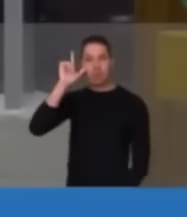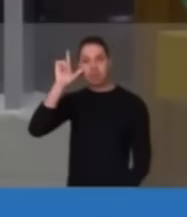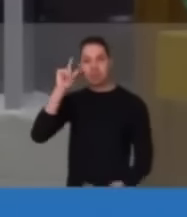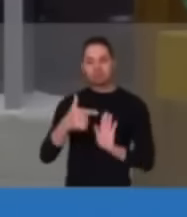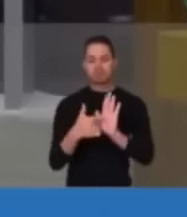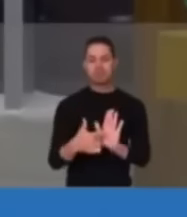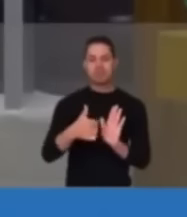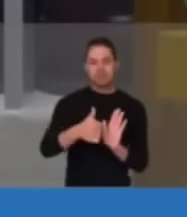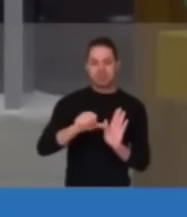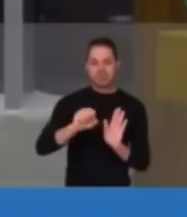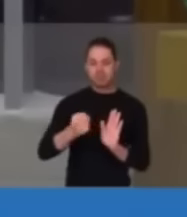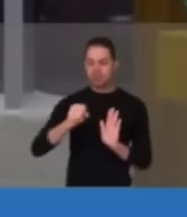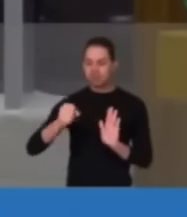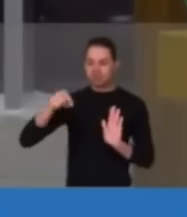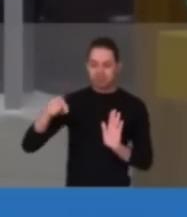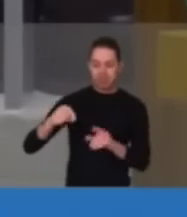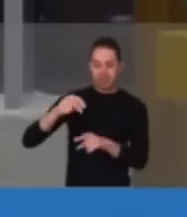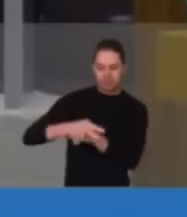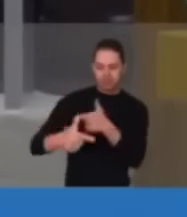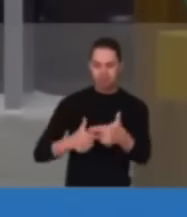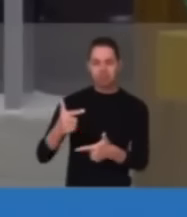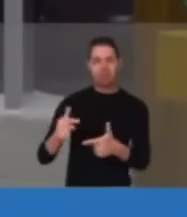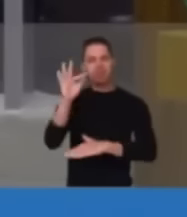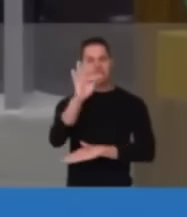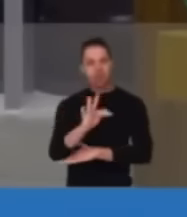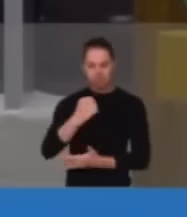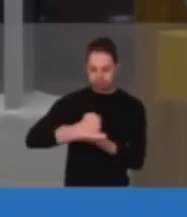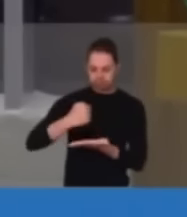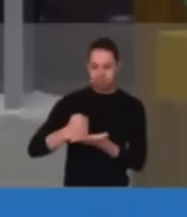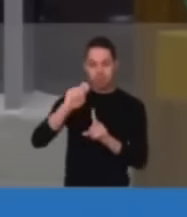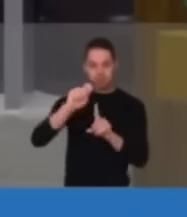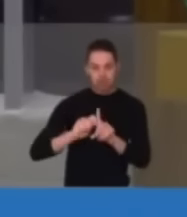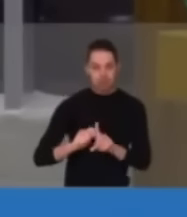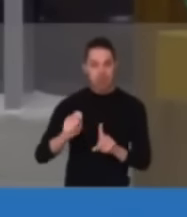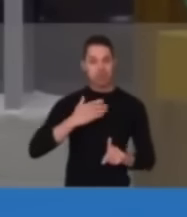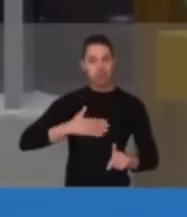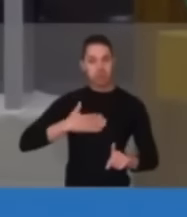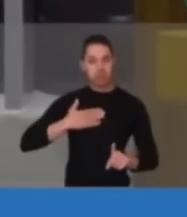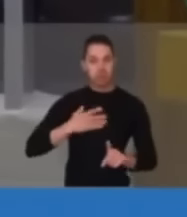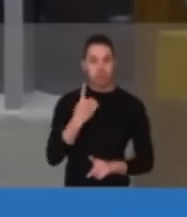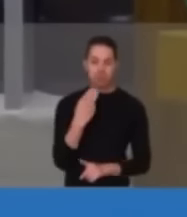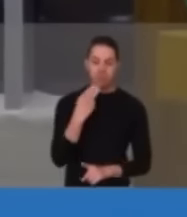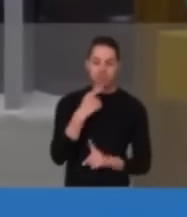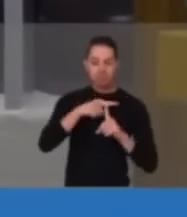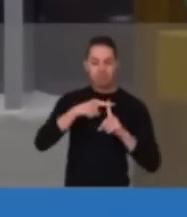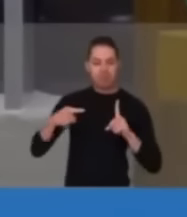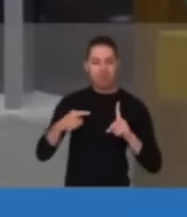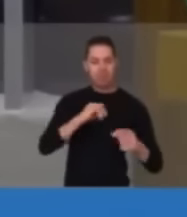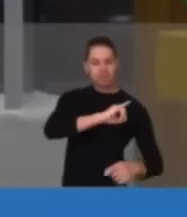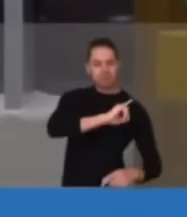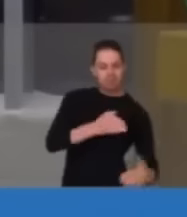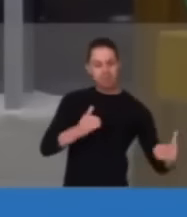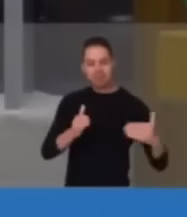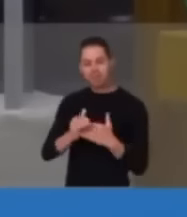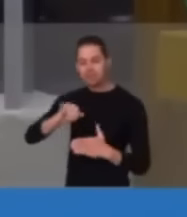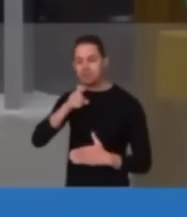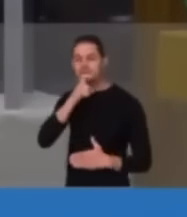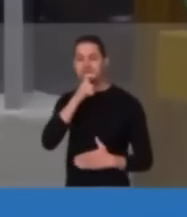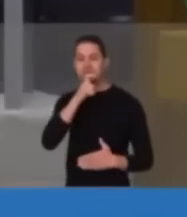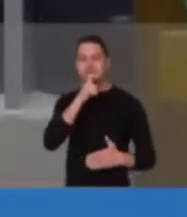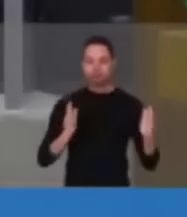188.000 empregos formais de carteira assinada só no último mês 1. milhão nos Sete primeiros meses com ingresso